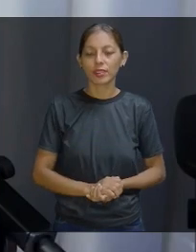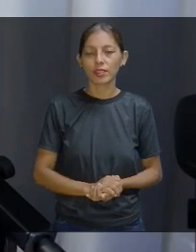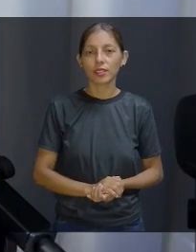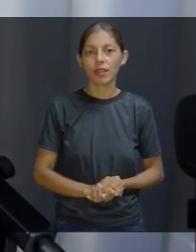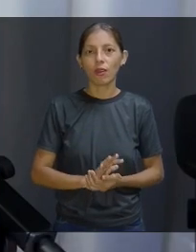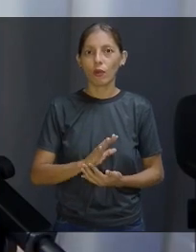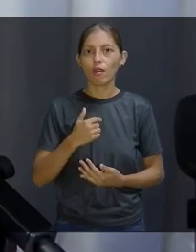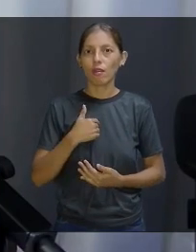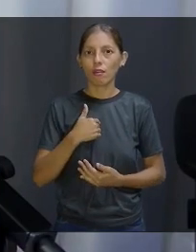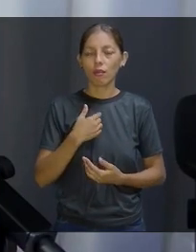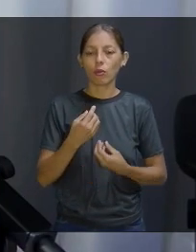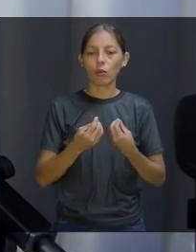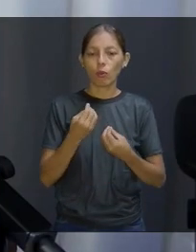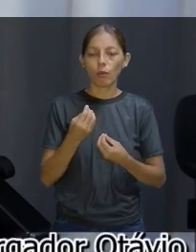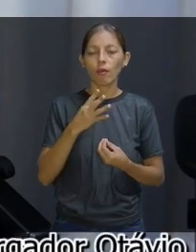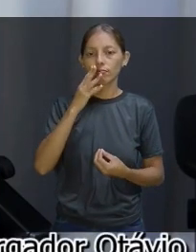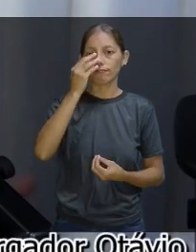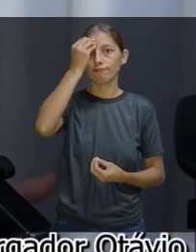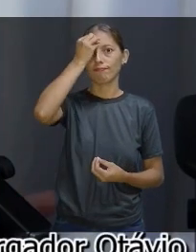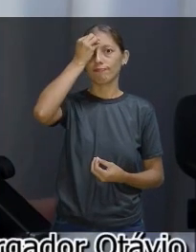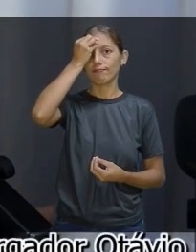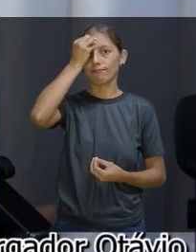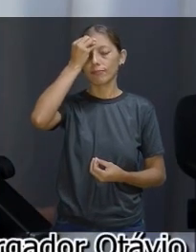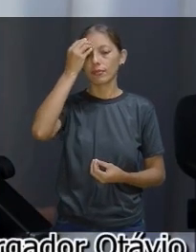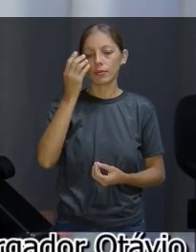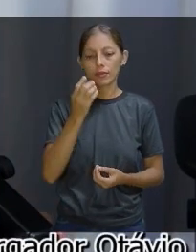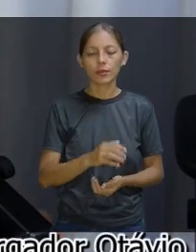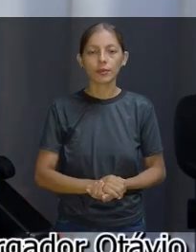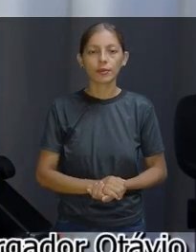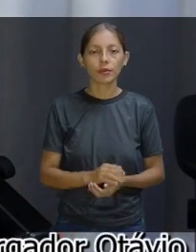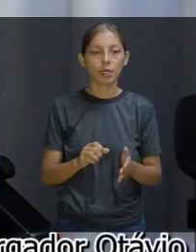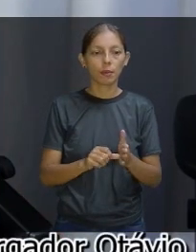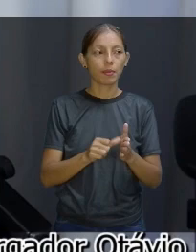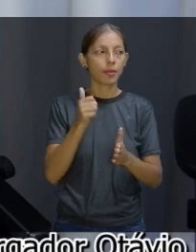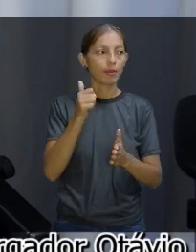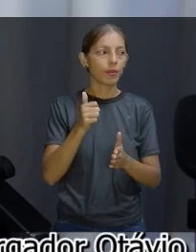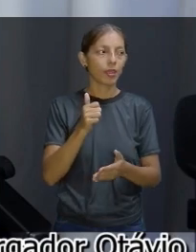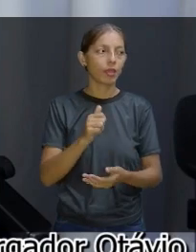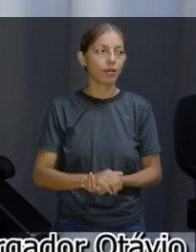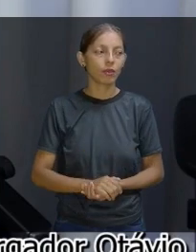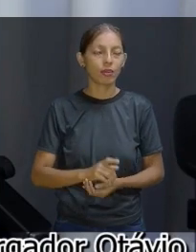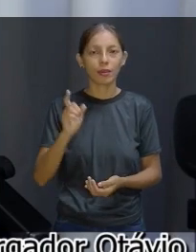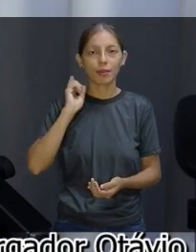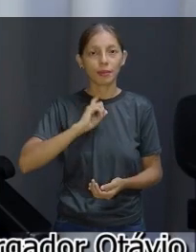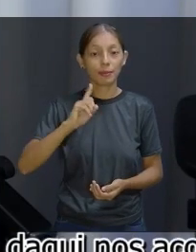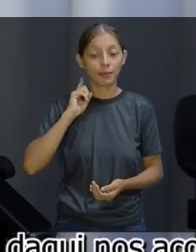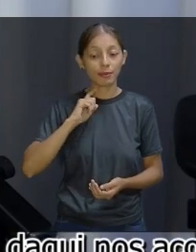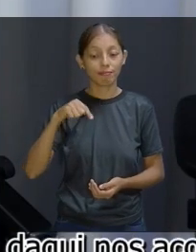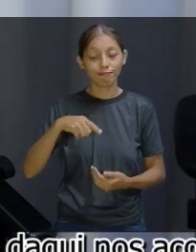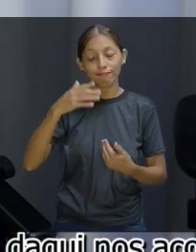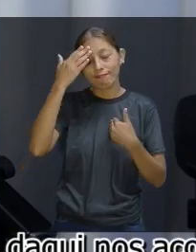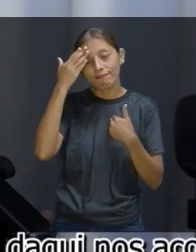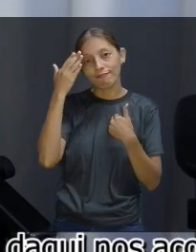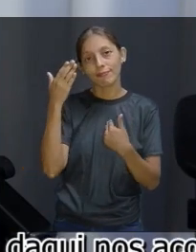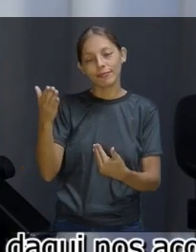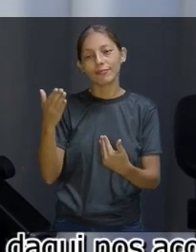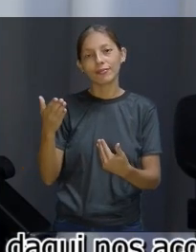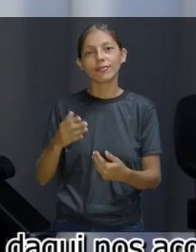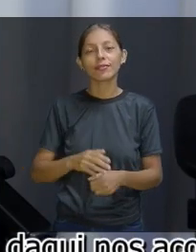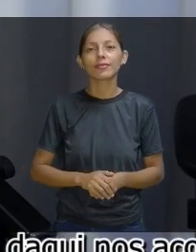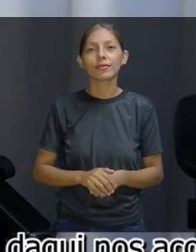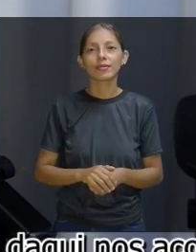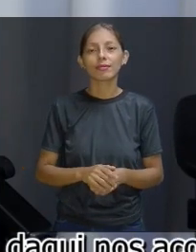parte, ficou muito gravado. Primeiro, a hospitalidade mineira, né, a forma como o desembargador Otávio Bocalhin nos recebeu a